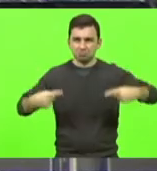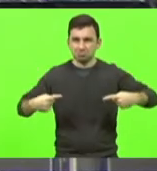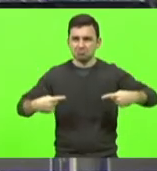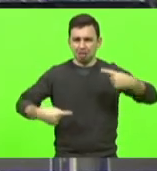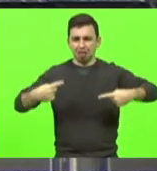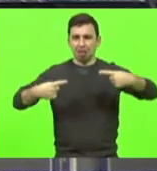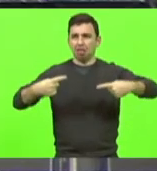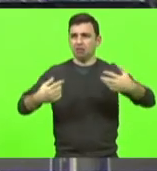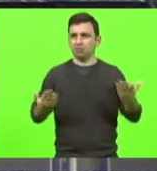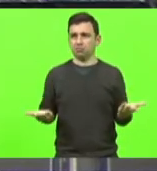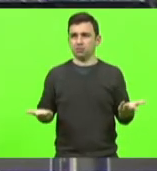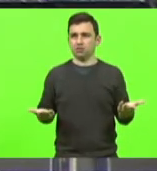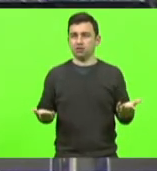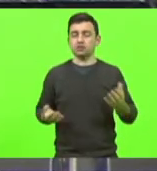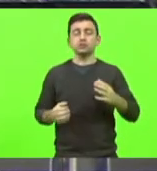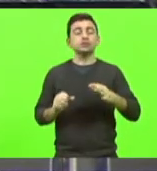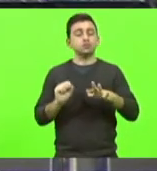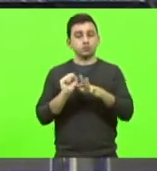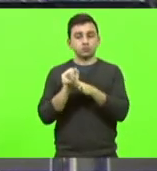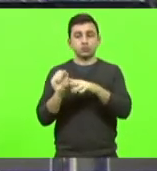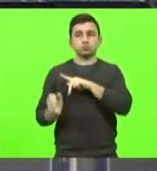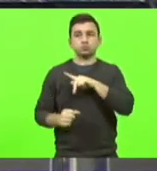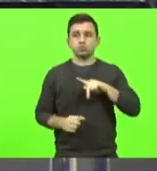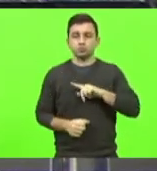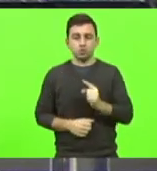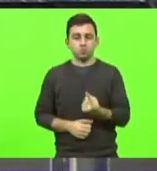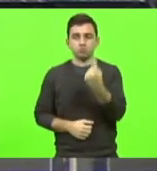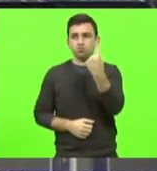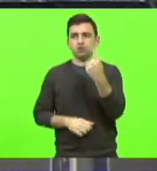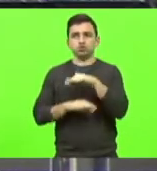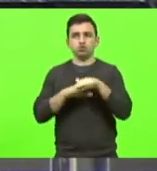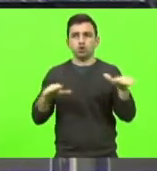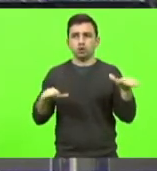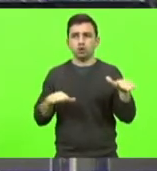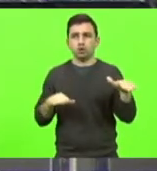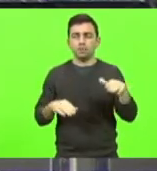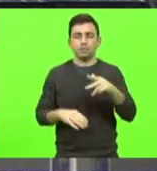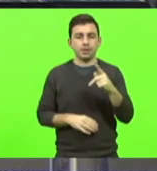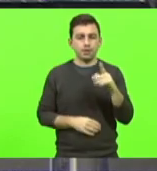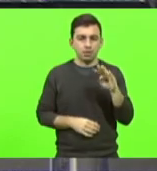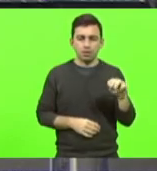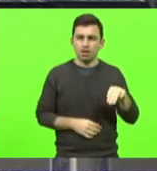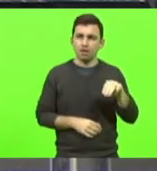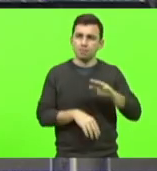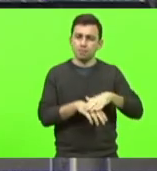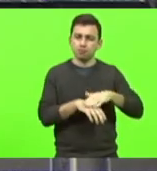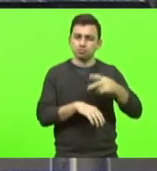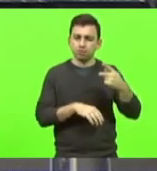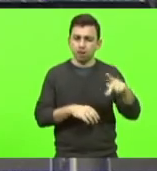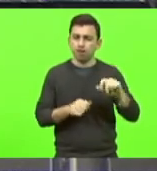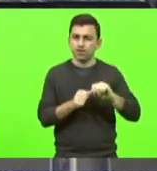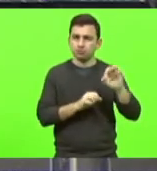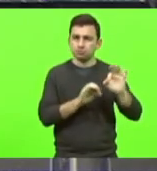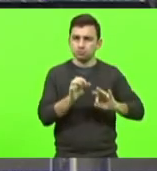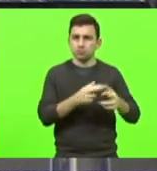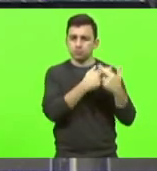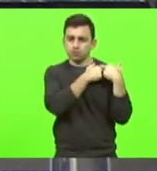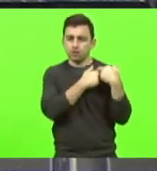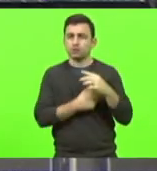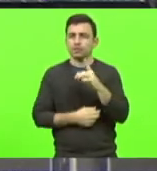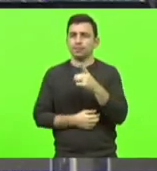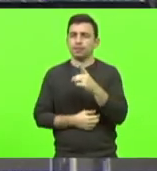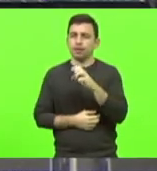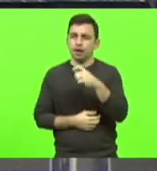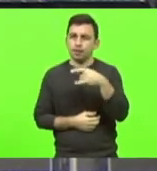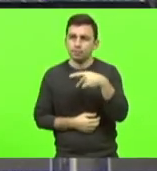segurança pública é uma só a polícia militar faz a sua parte a civil faz a sua parte o diabo e faz a sua parte